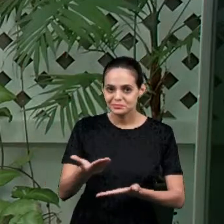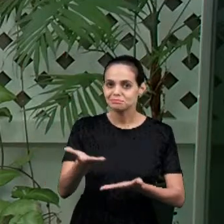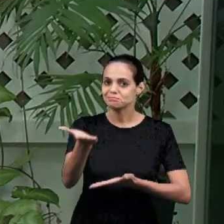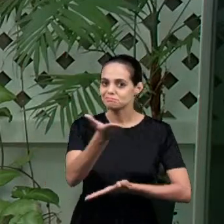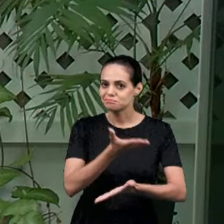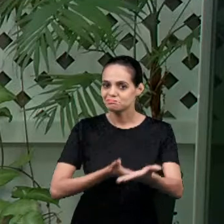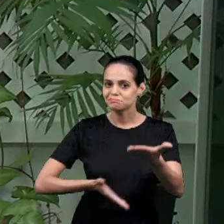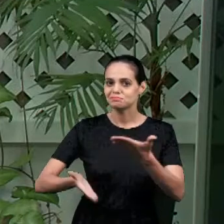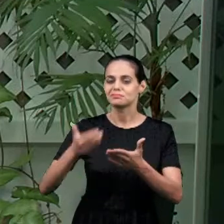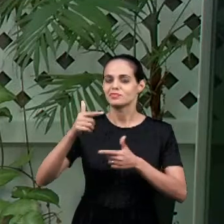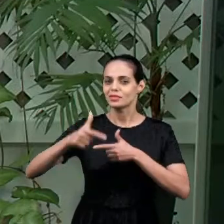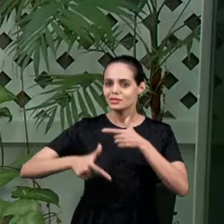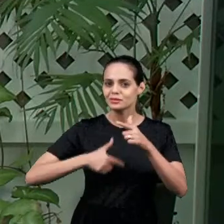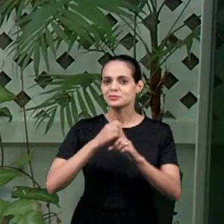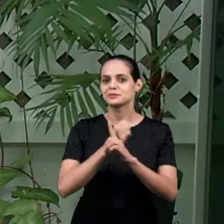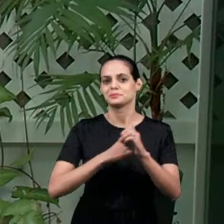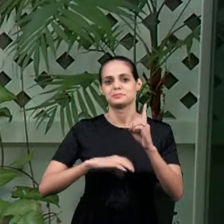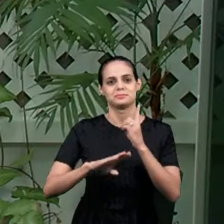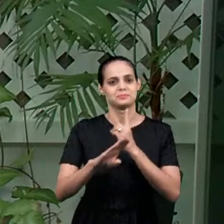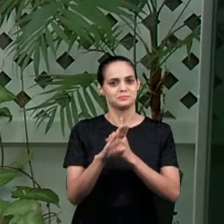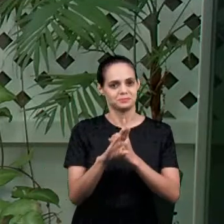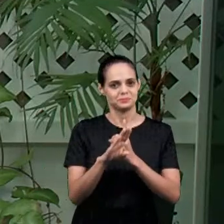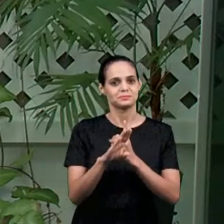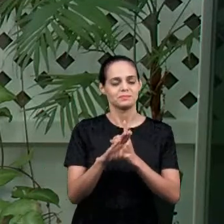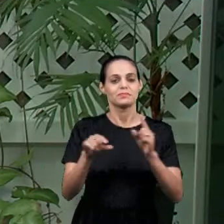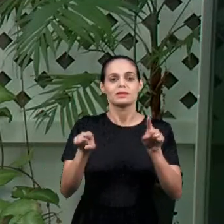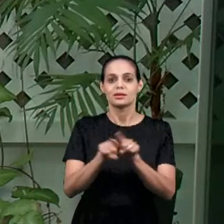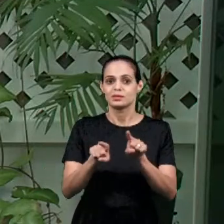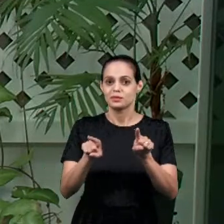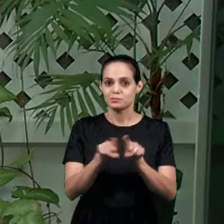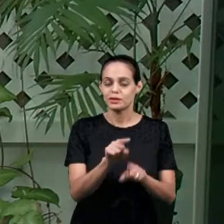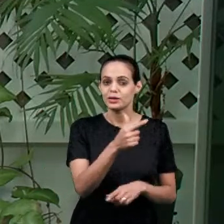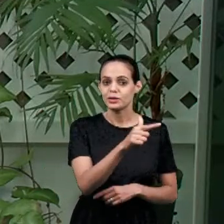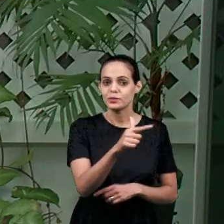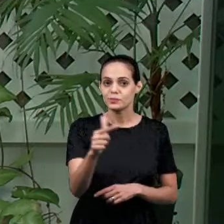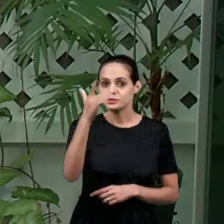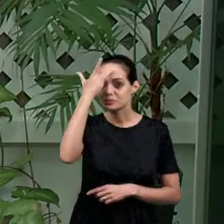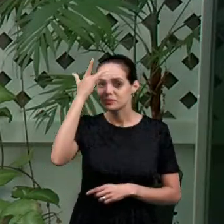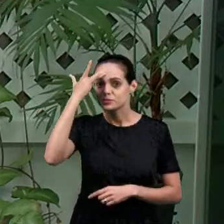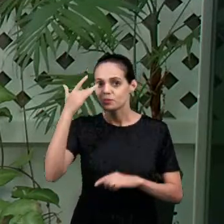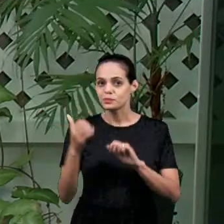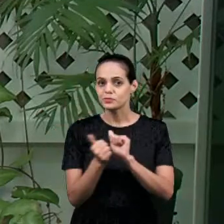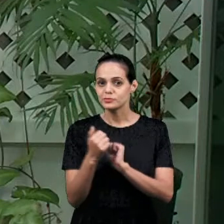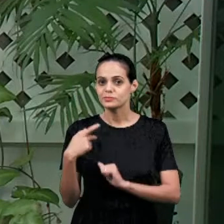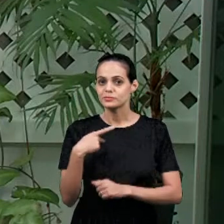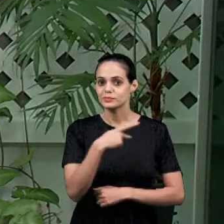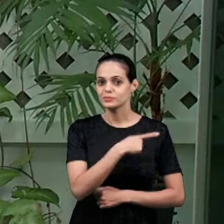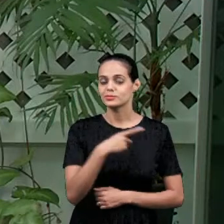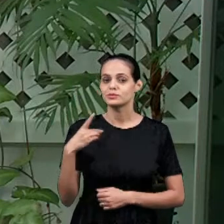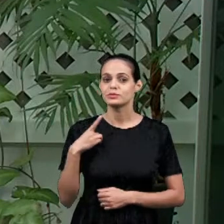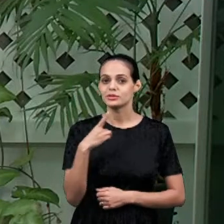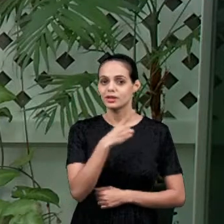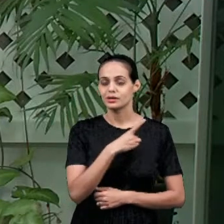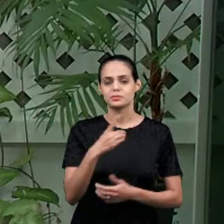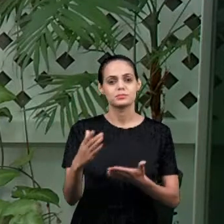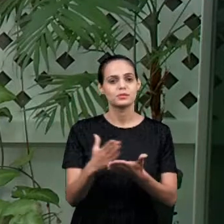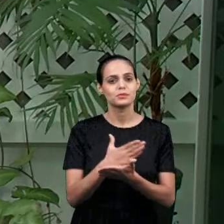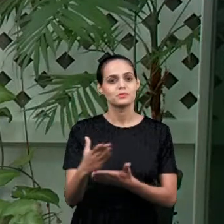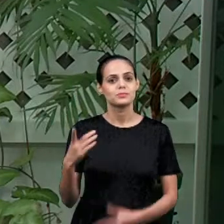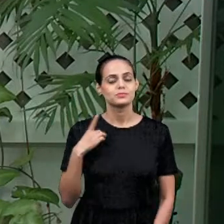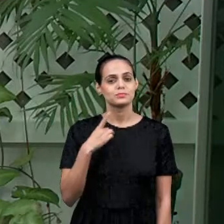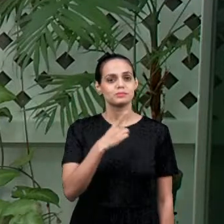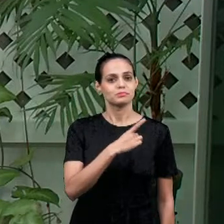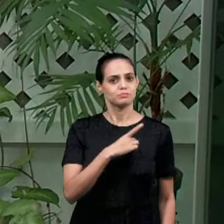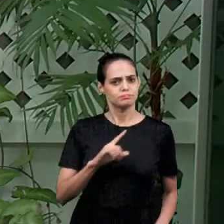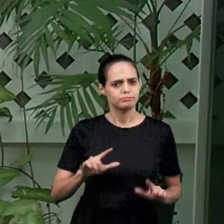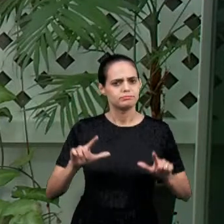no trabalho da Escola Bíblica Dominical, e outros também, junto com seus pastores, diáconos. Alguns diáconos estão se destacando